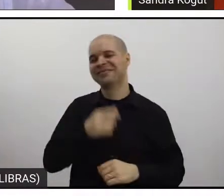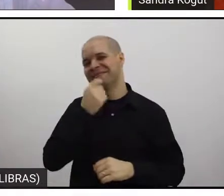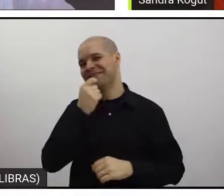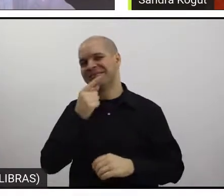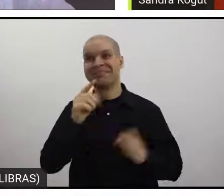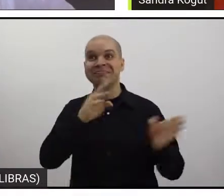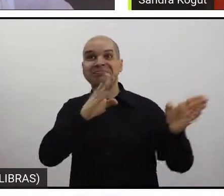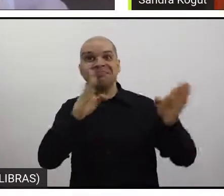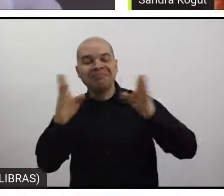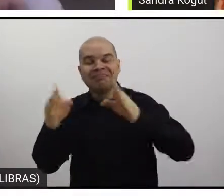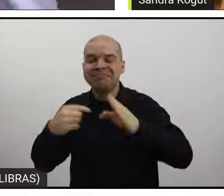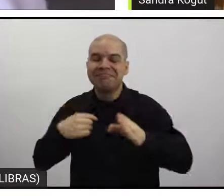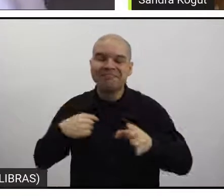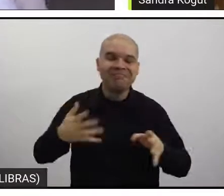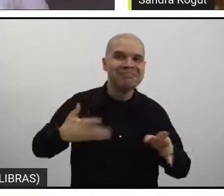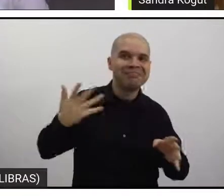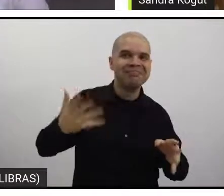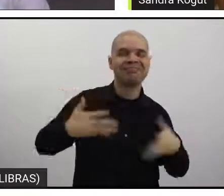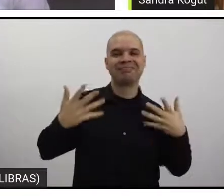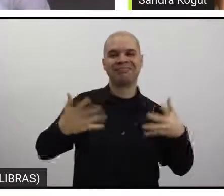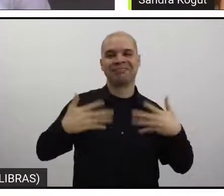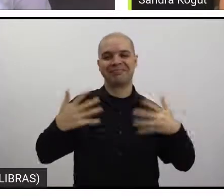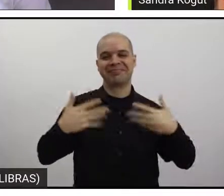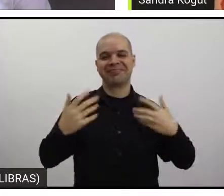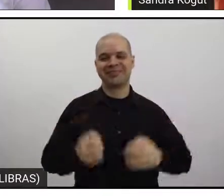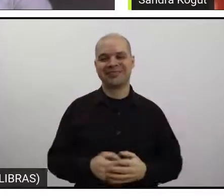E, não, tá muito legal,